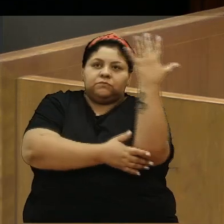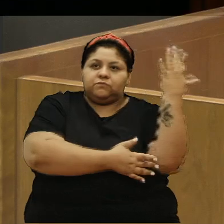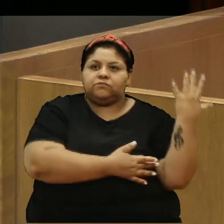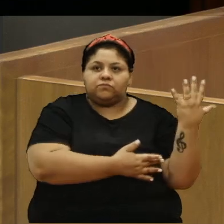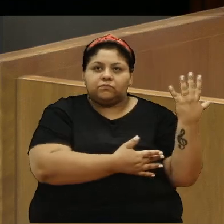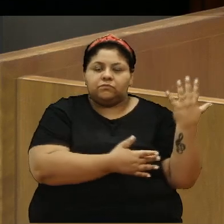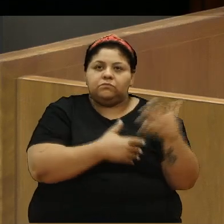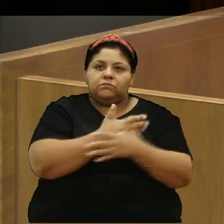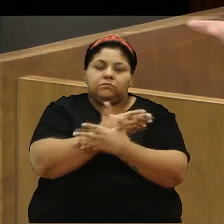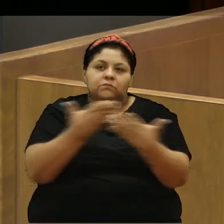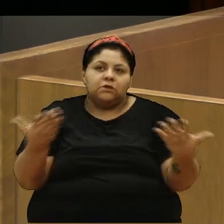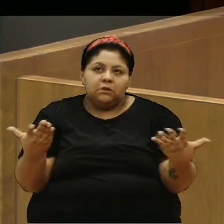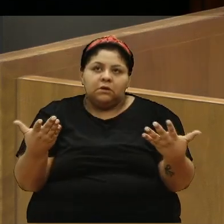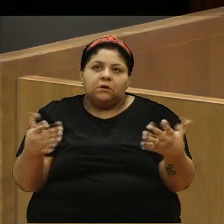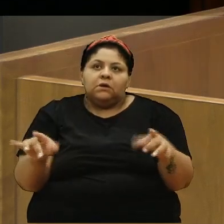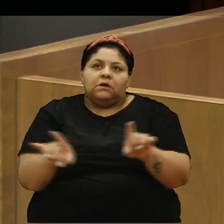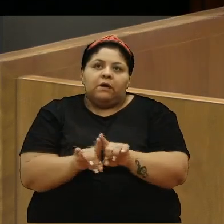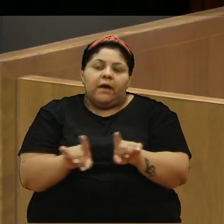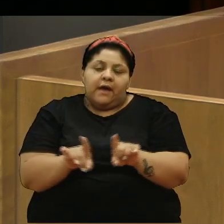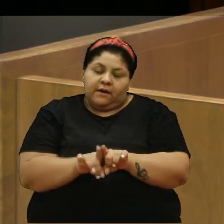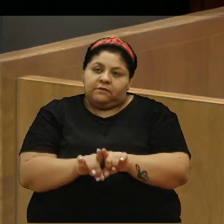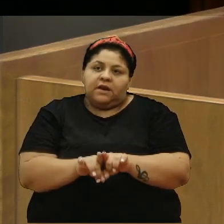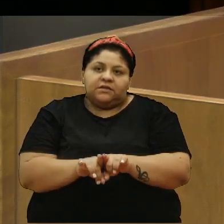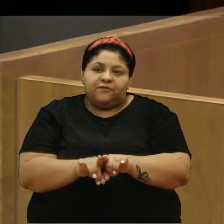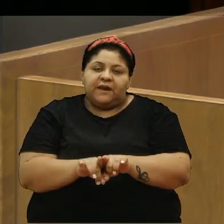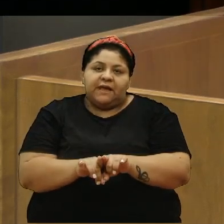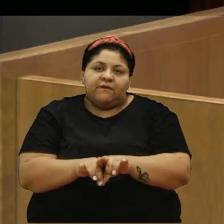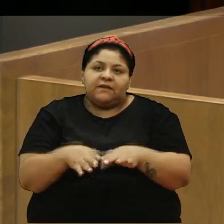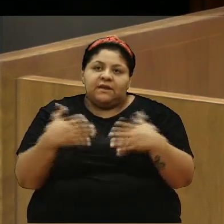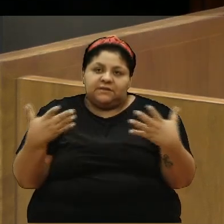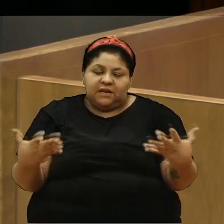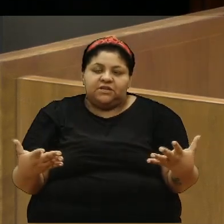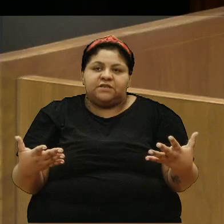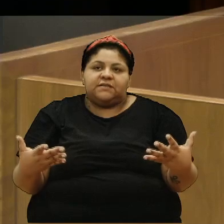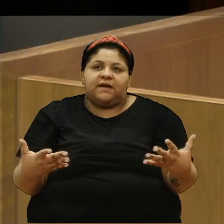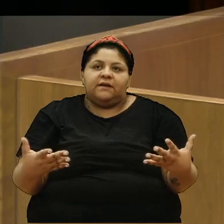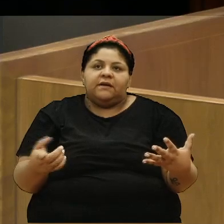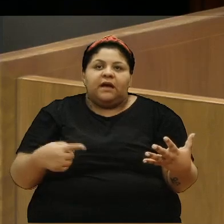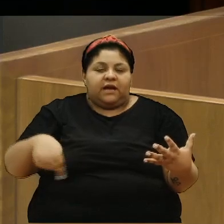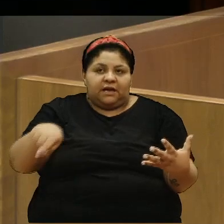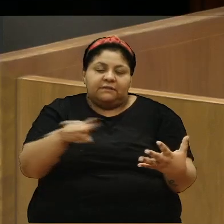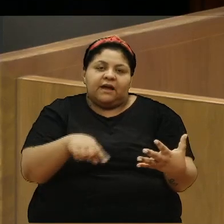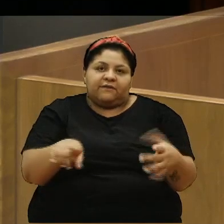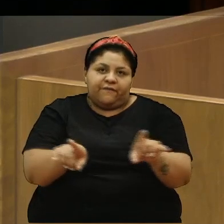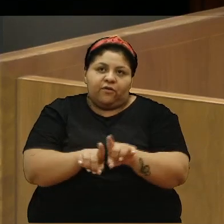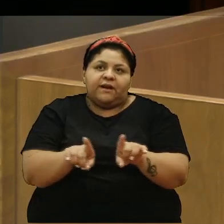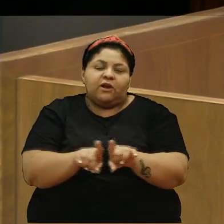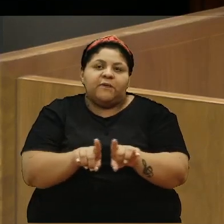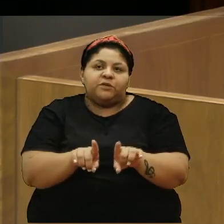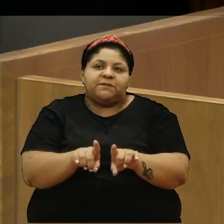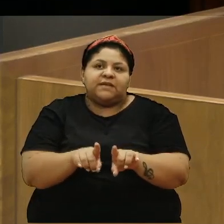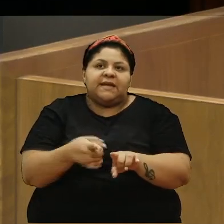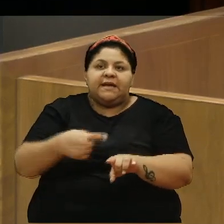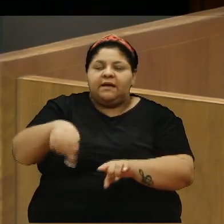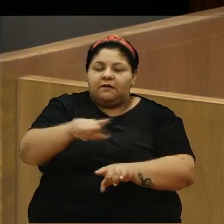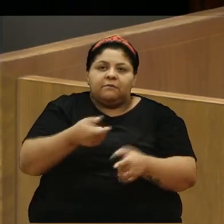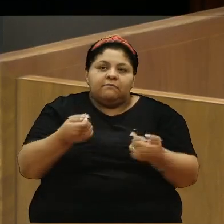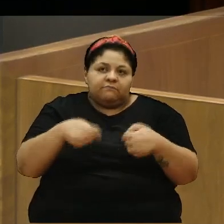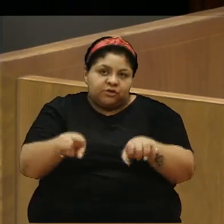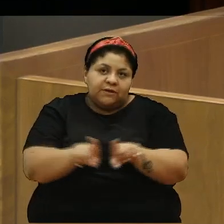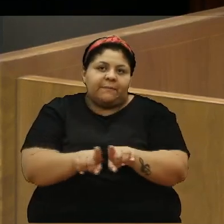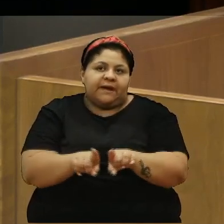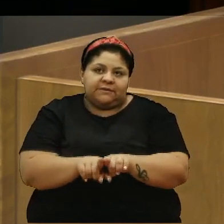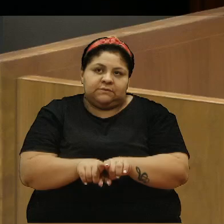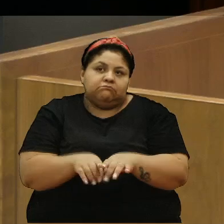tem colinas, montes, cascatas. A gente tem tudo. E é natural. A gente não precisa fazer nada